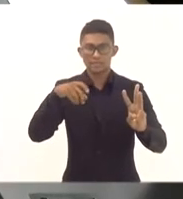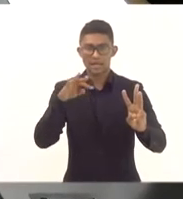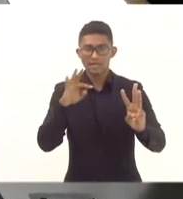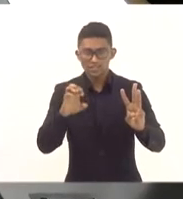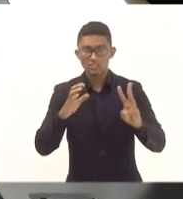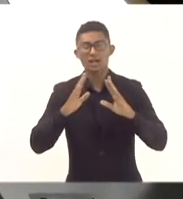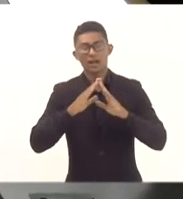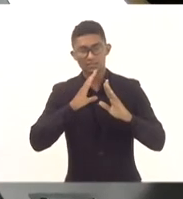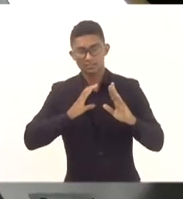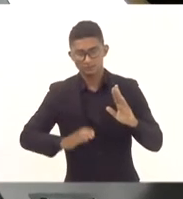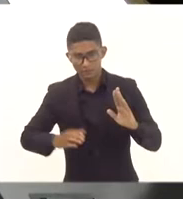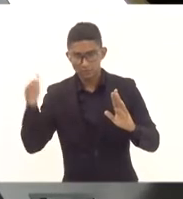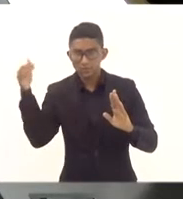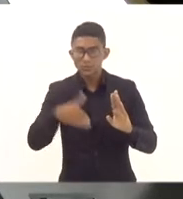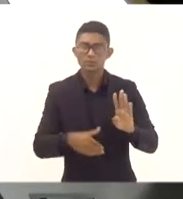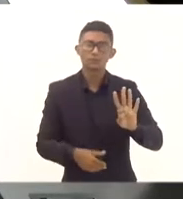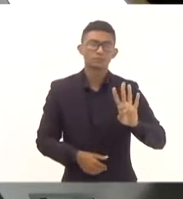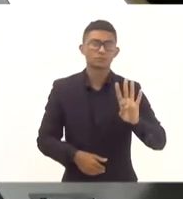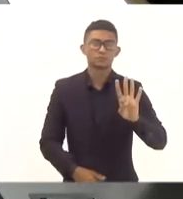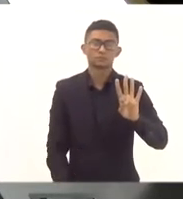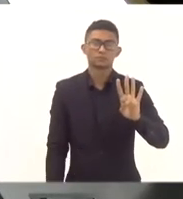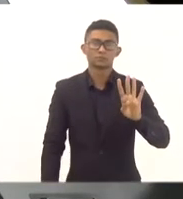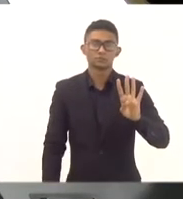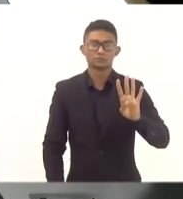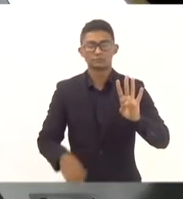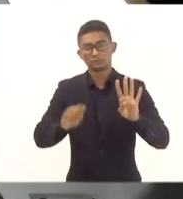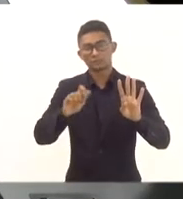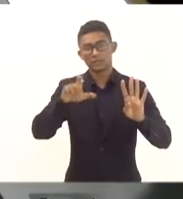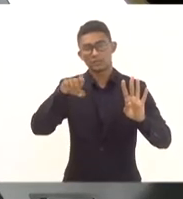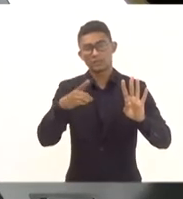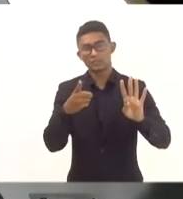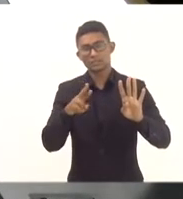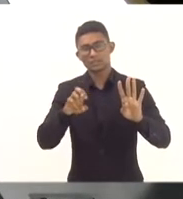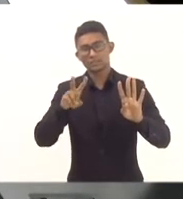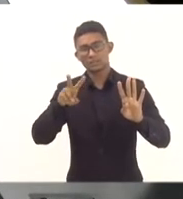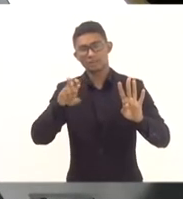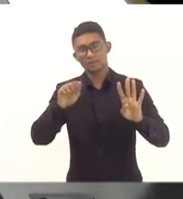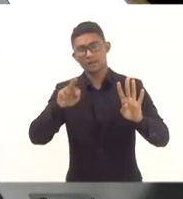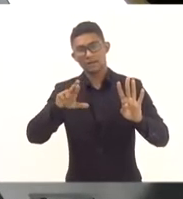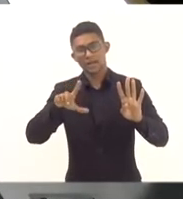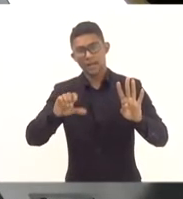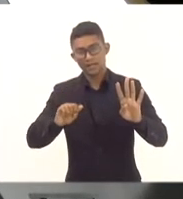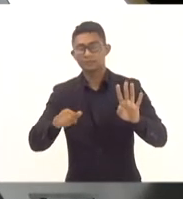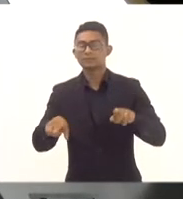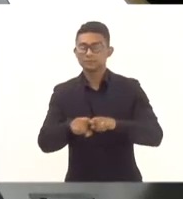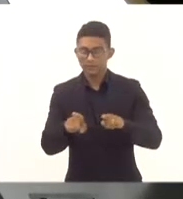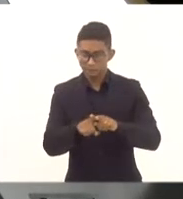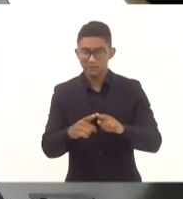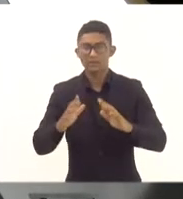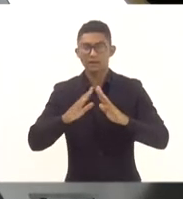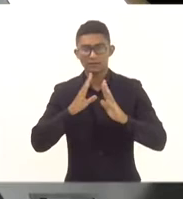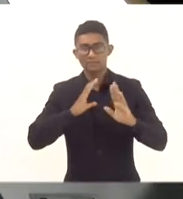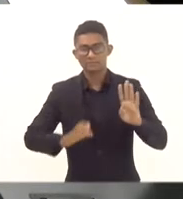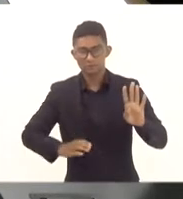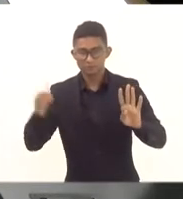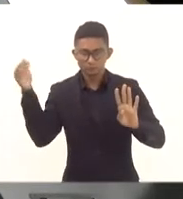Civil do Alexandre Varela assessor da Casa Civil também